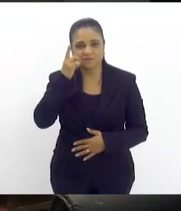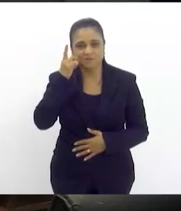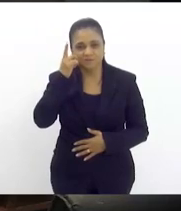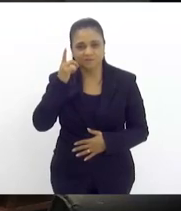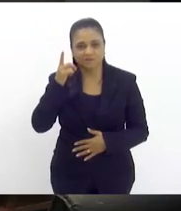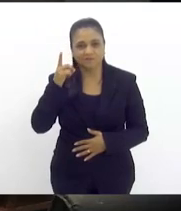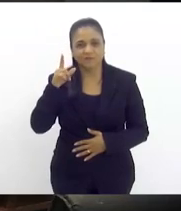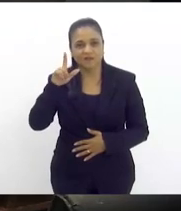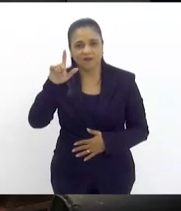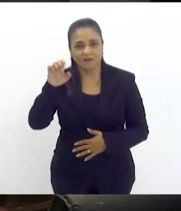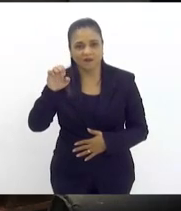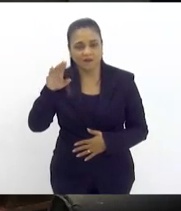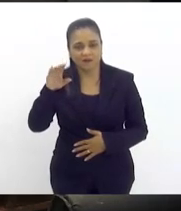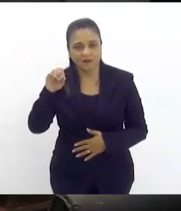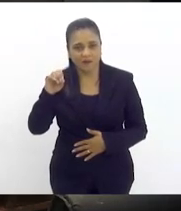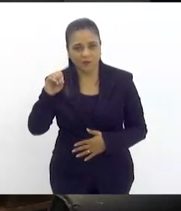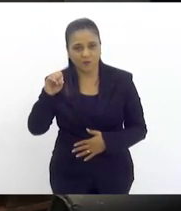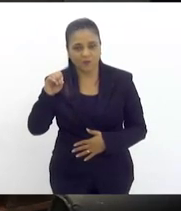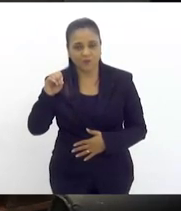Deputado Léo Vieira.